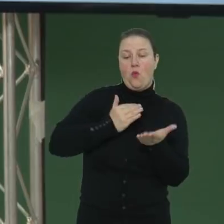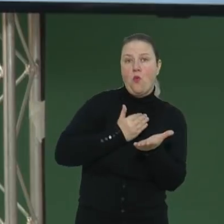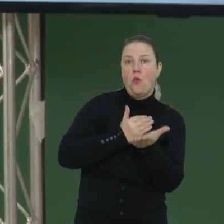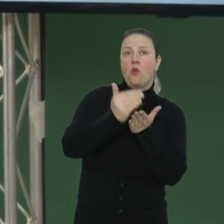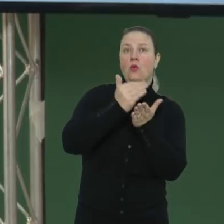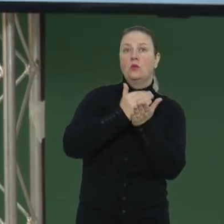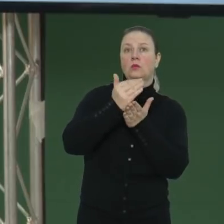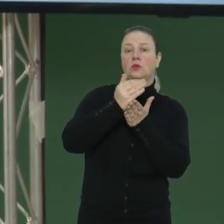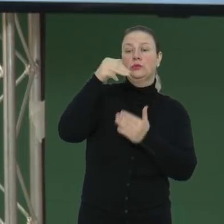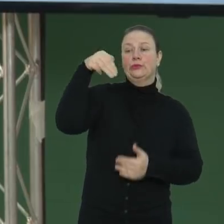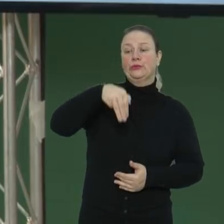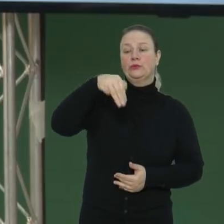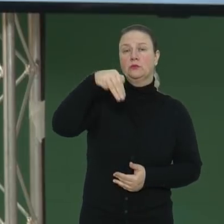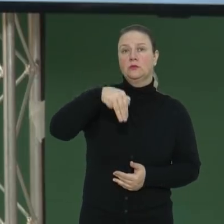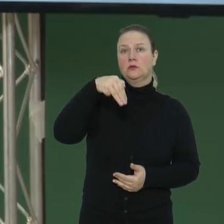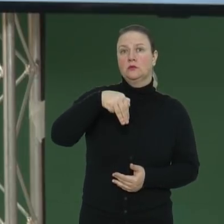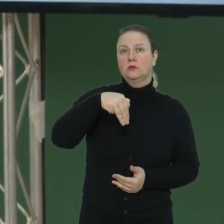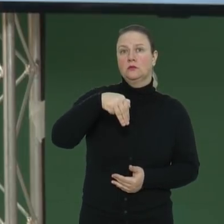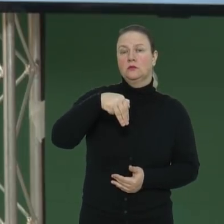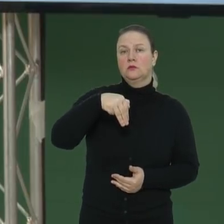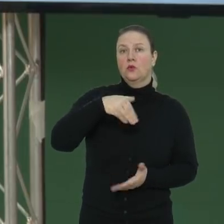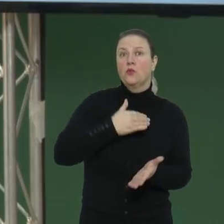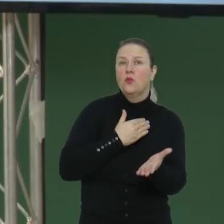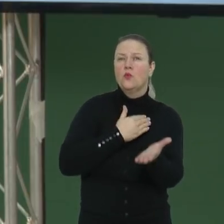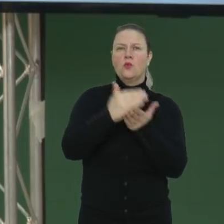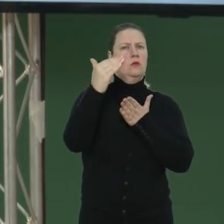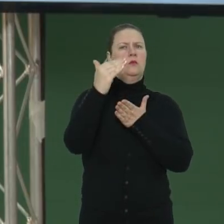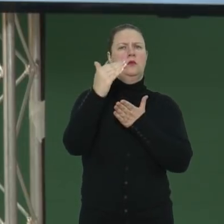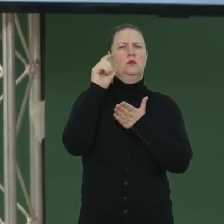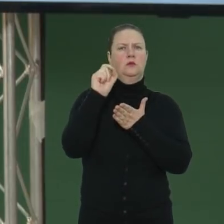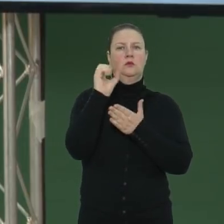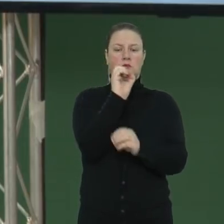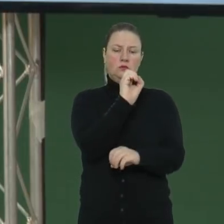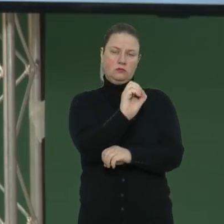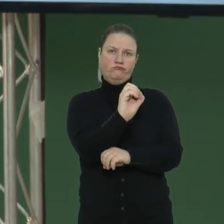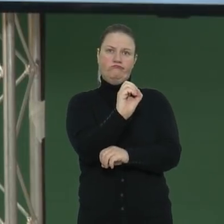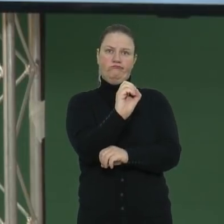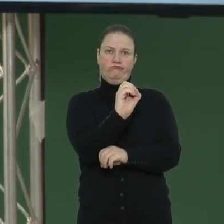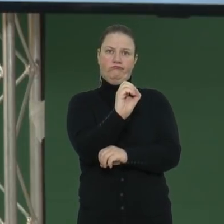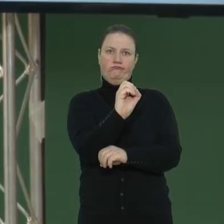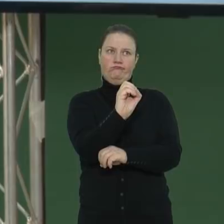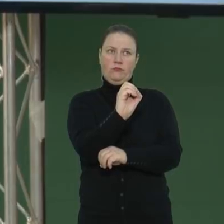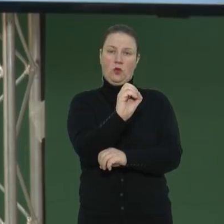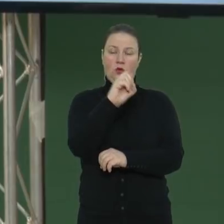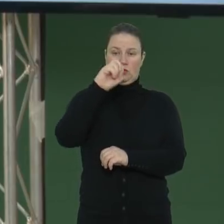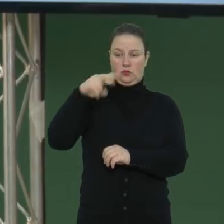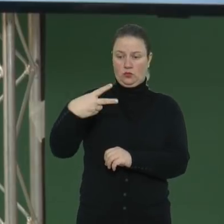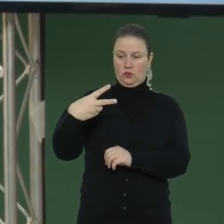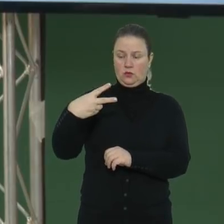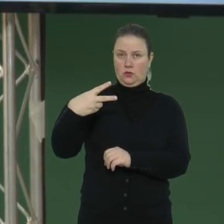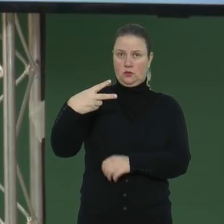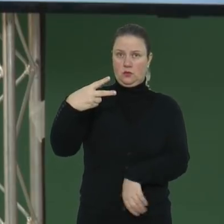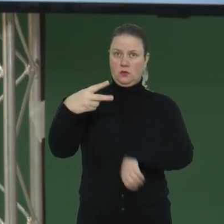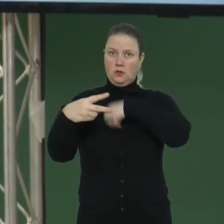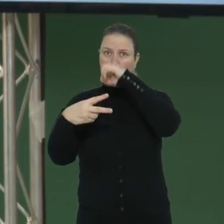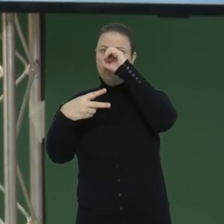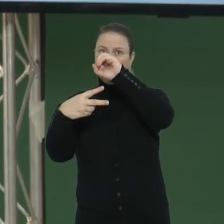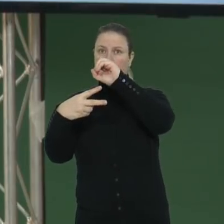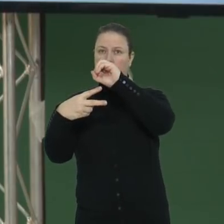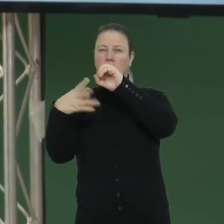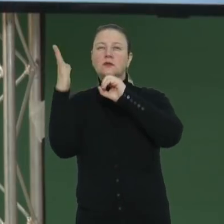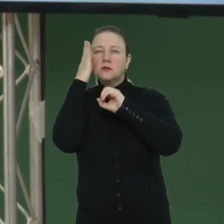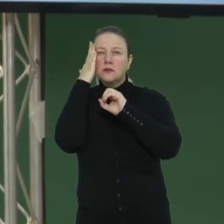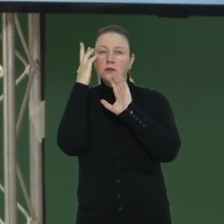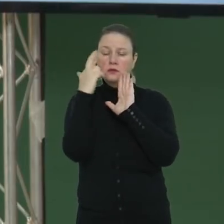que acontece? Qual que é o minuto inicial? Aonde está começando? No 0. Então, seria 2 elevado a 0. Vocês sabem que a regra